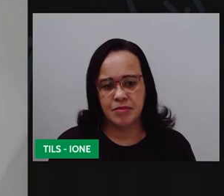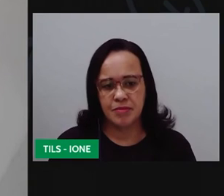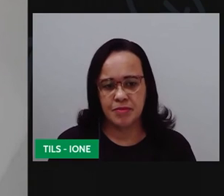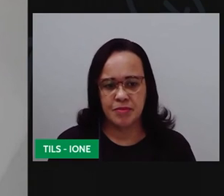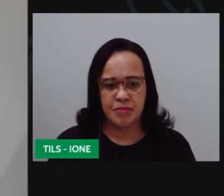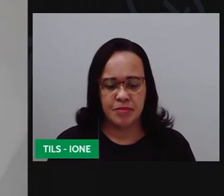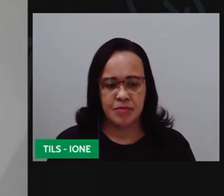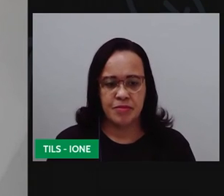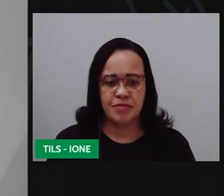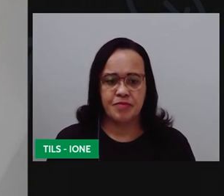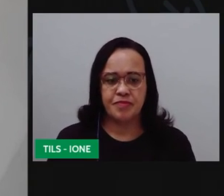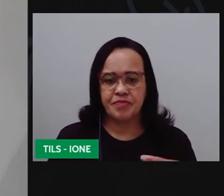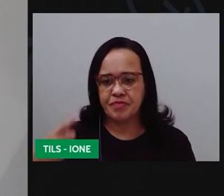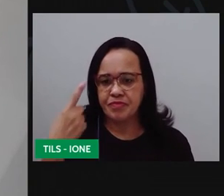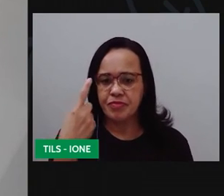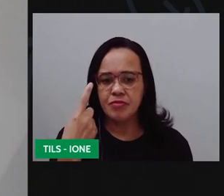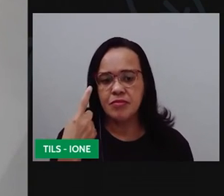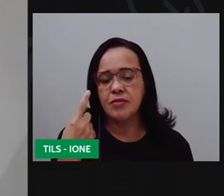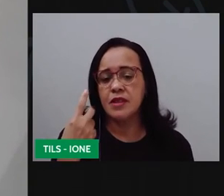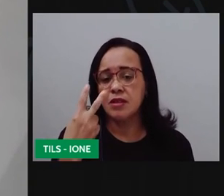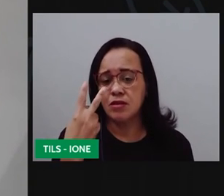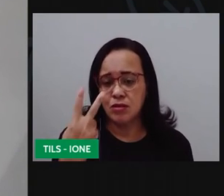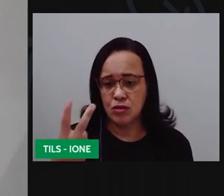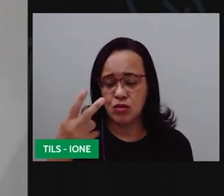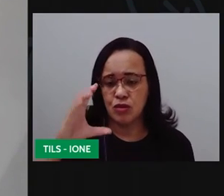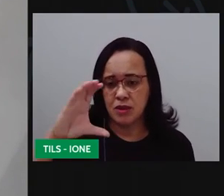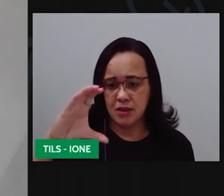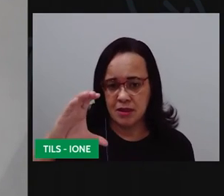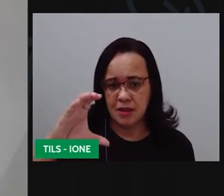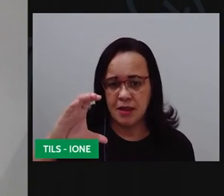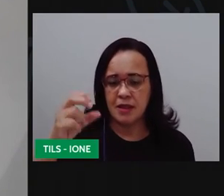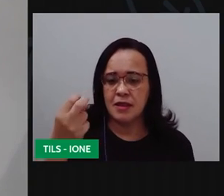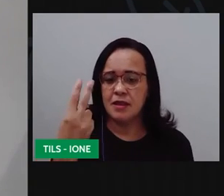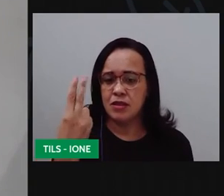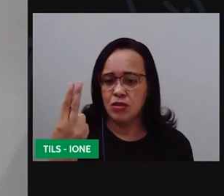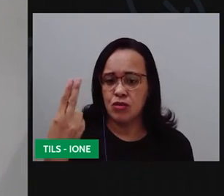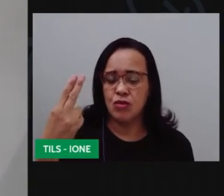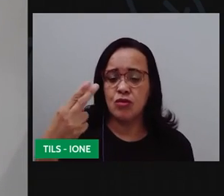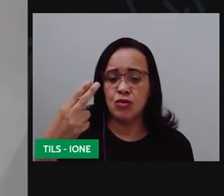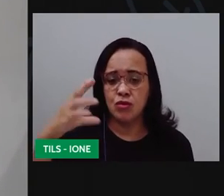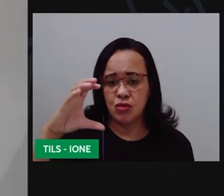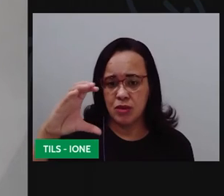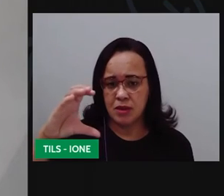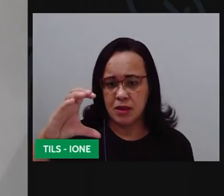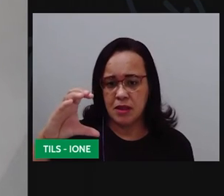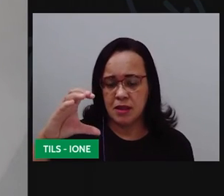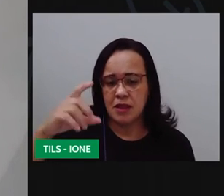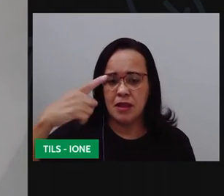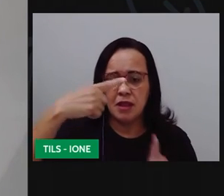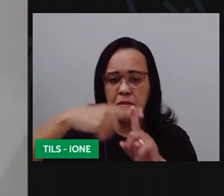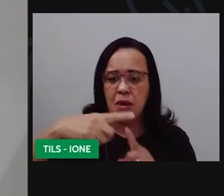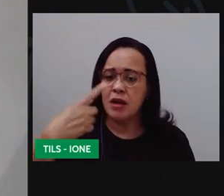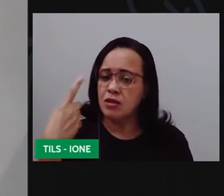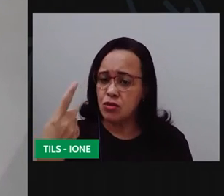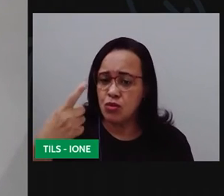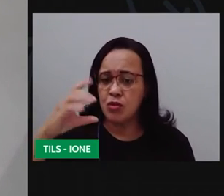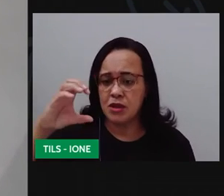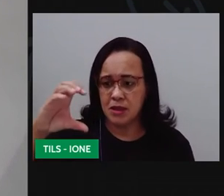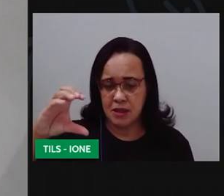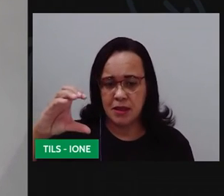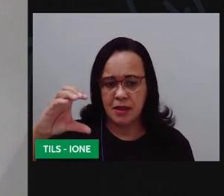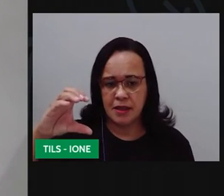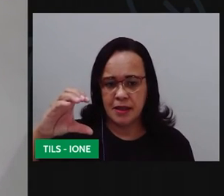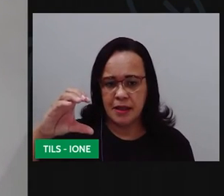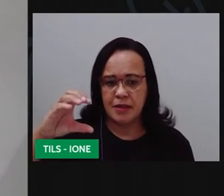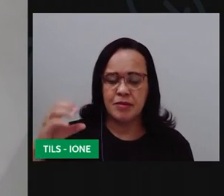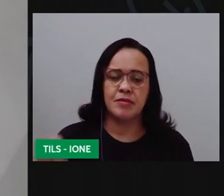aqui o os centenas duas centenas e uma centena dois com mais